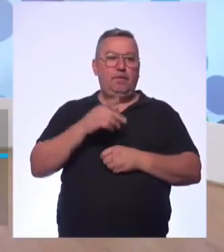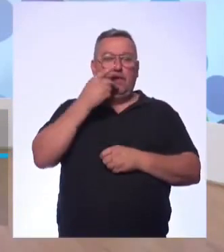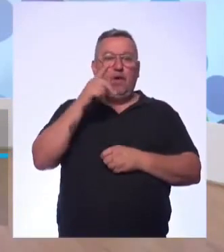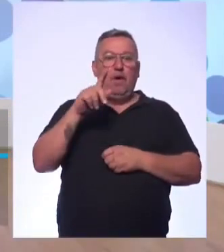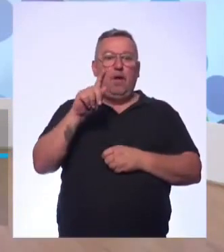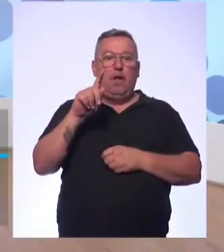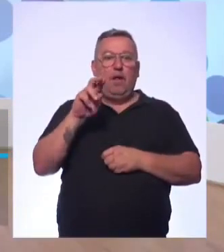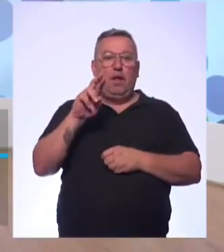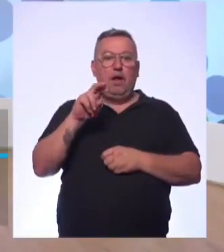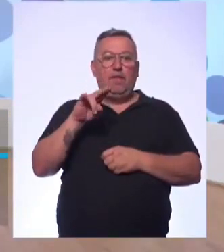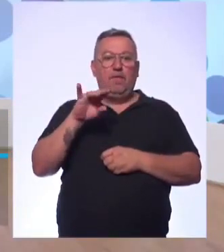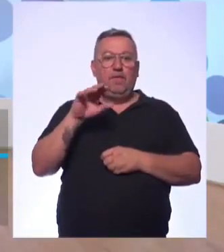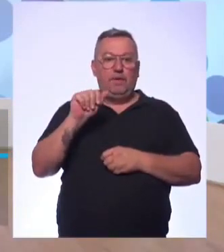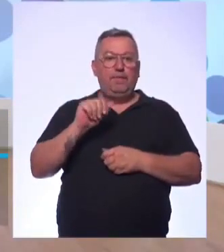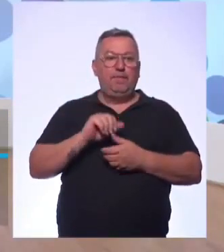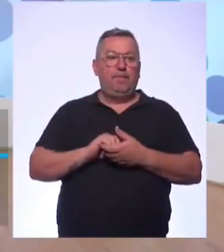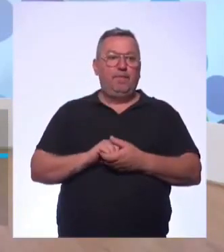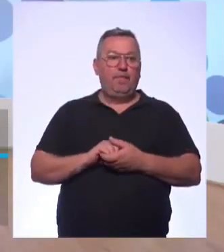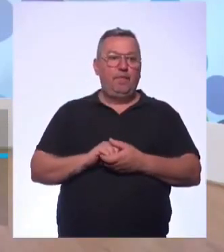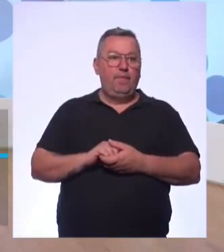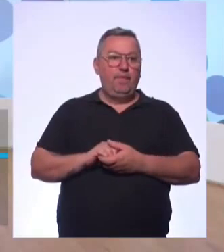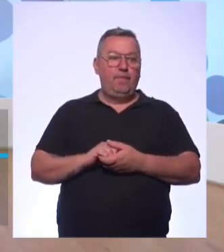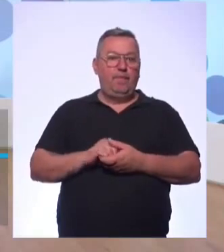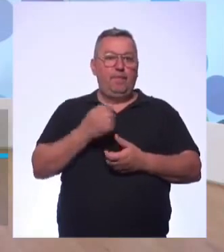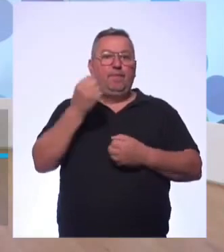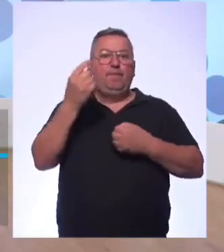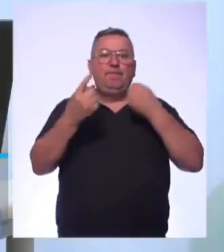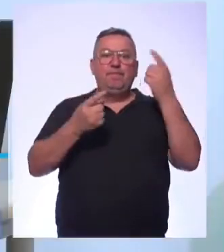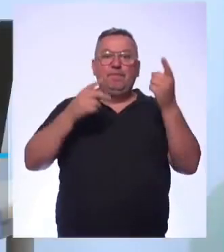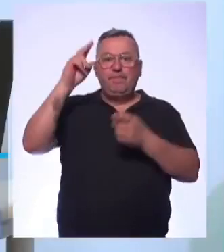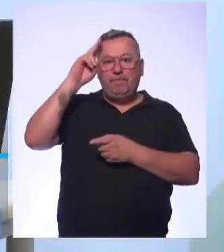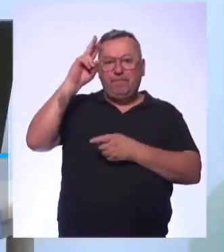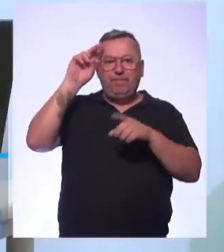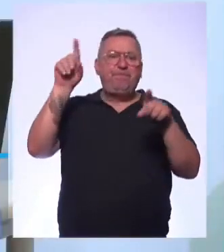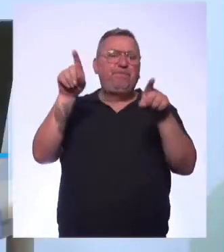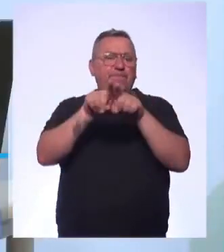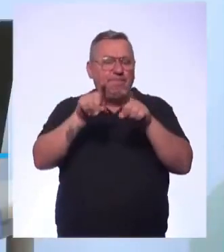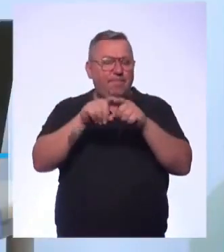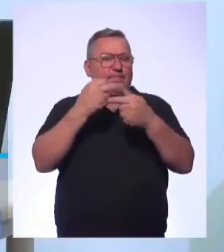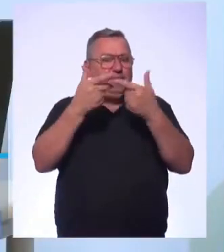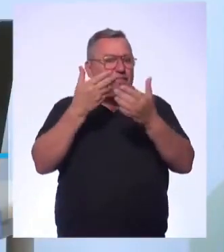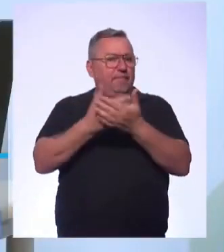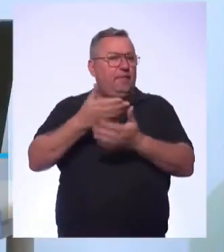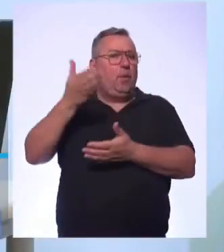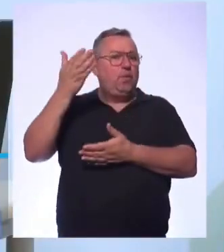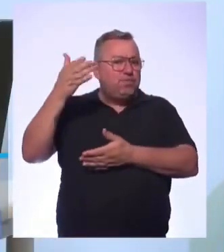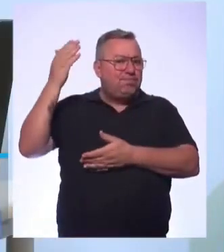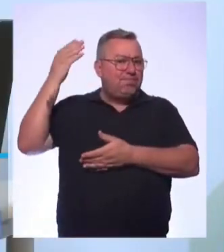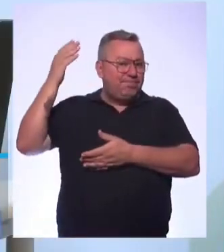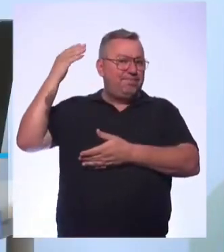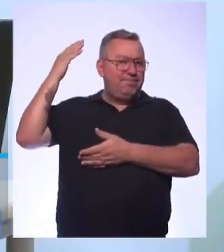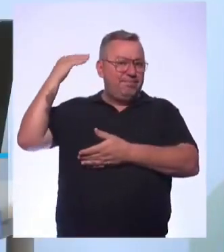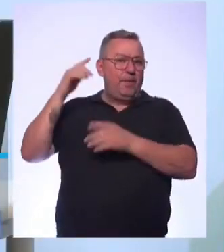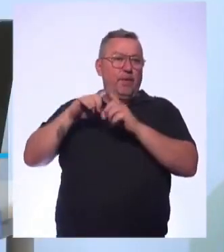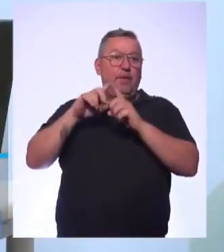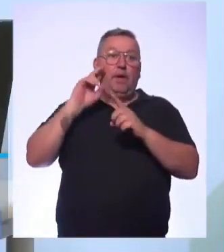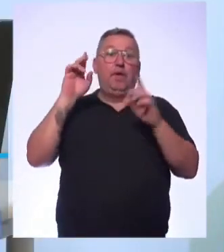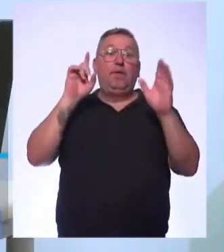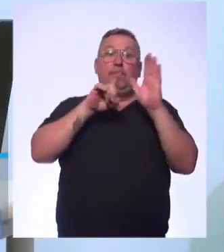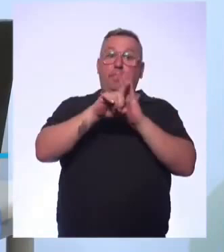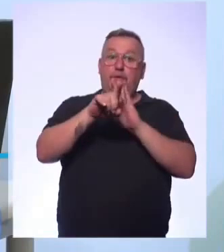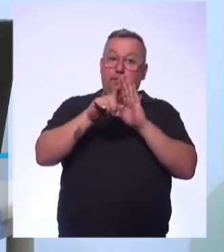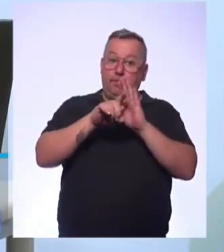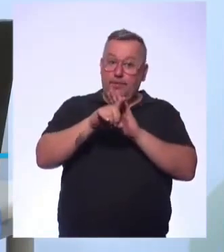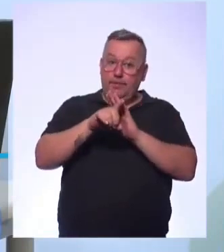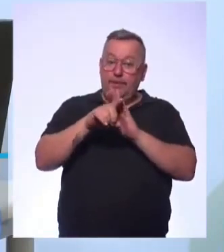gravura também? Coloquei, falei gravuras. Tá. Alguns lembraram até de coisas de aulas anteriores, mas olha a perguntinha que eu